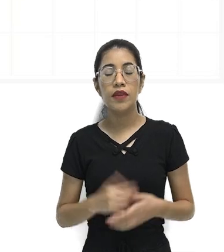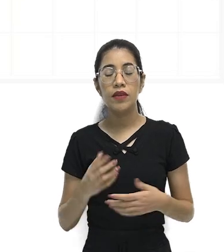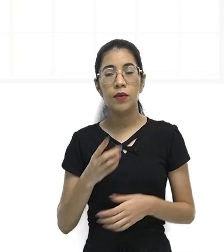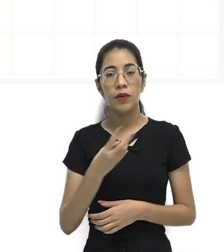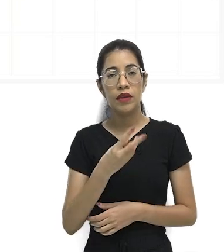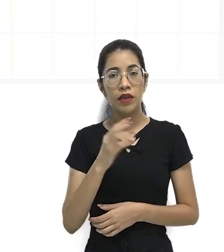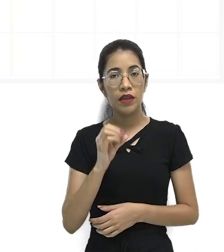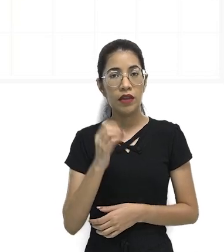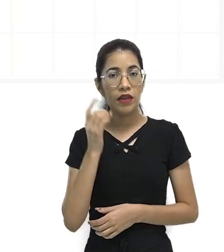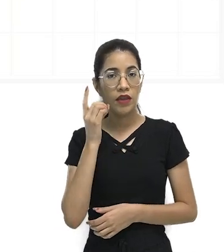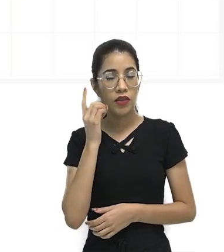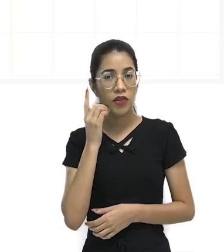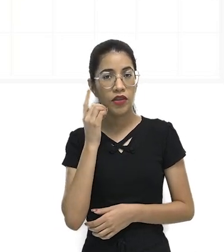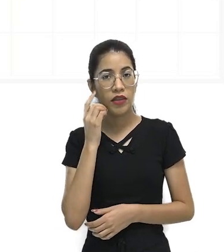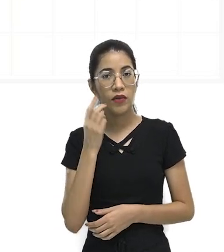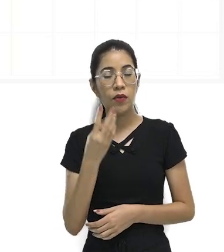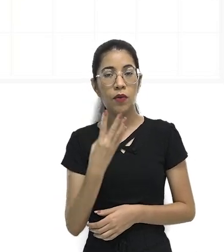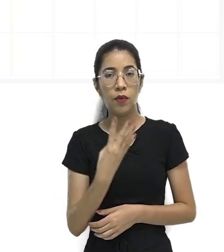tem 4...